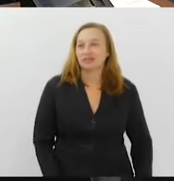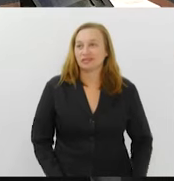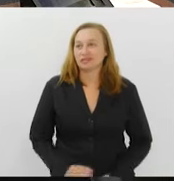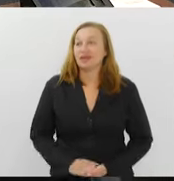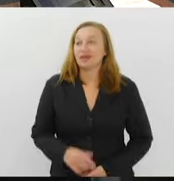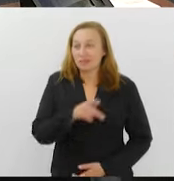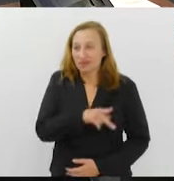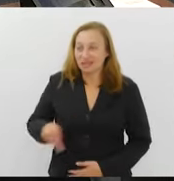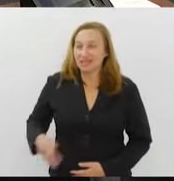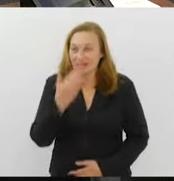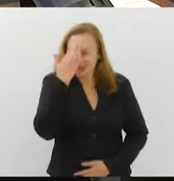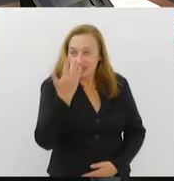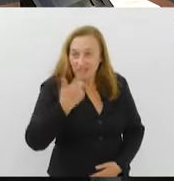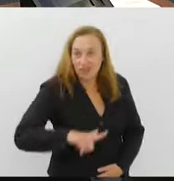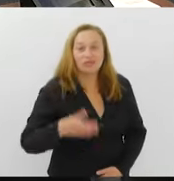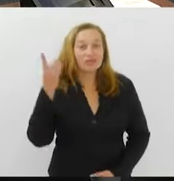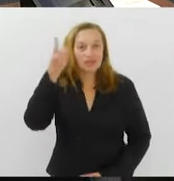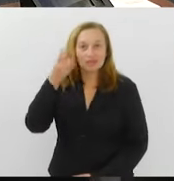Paulo.